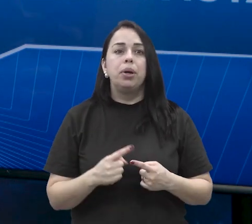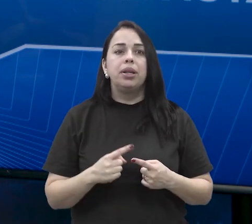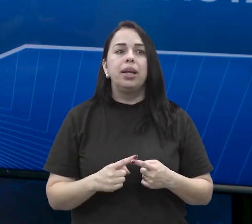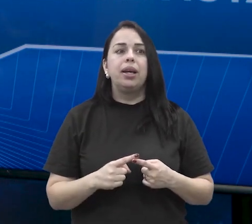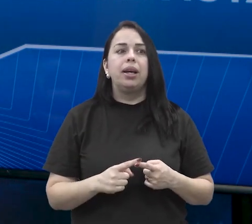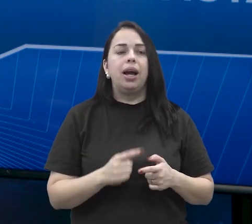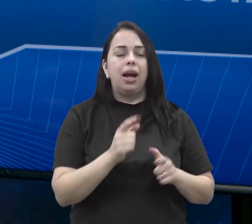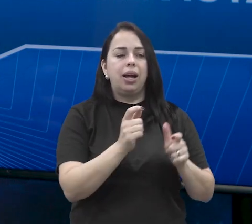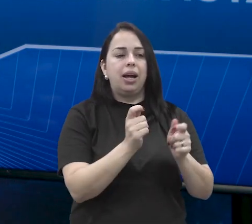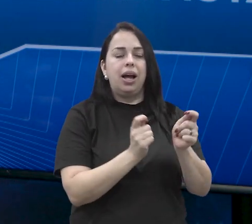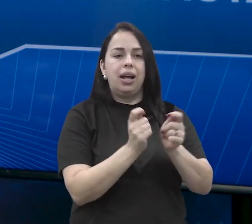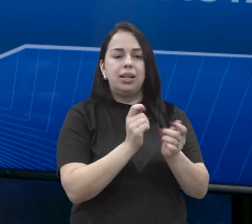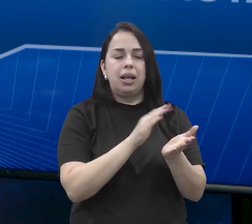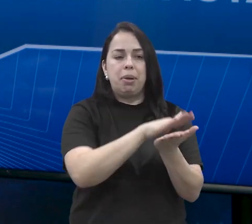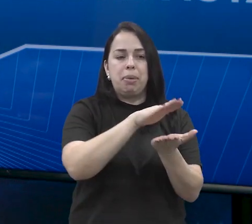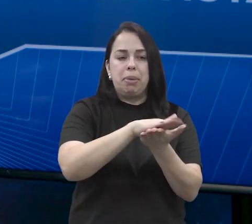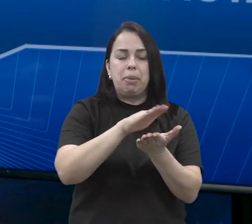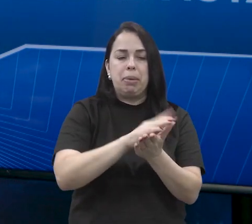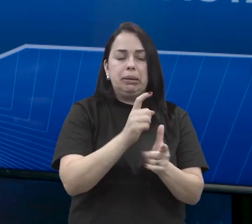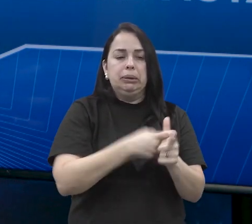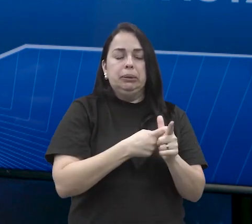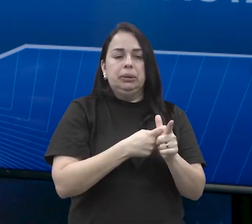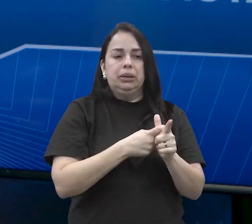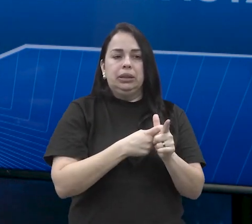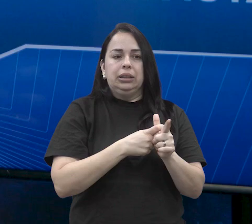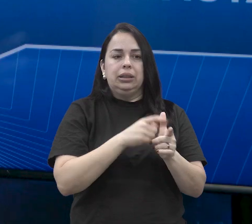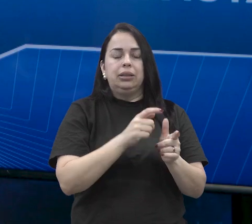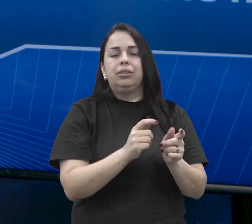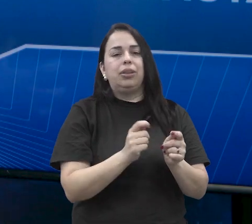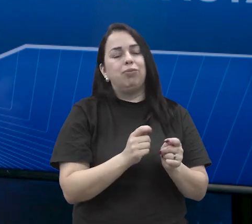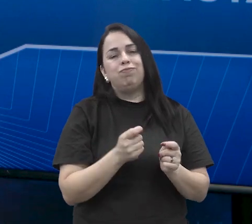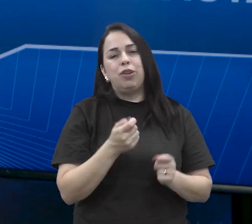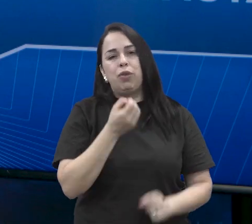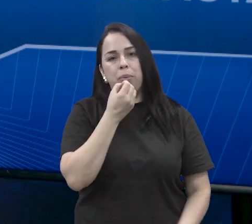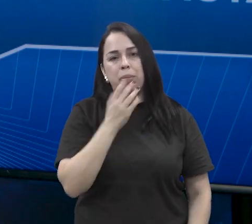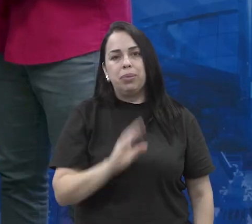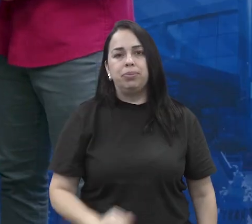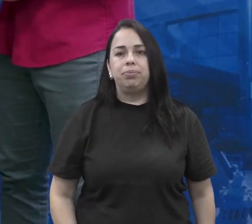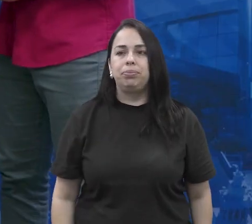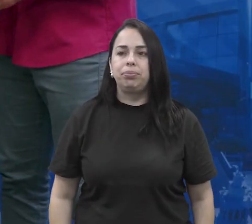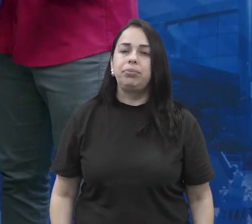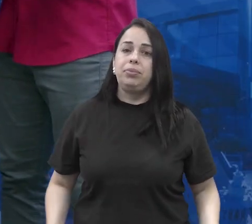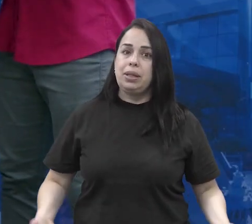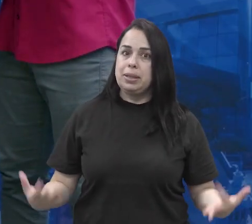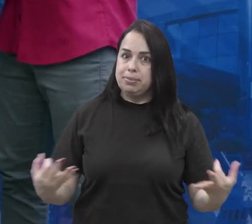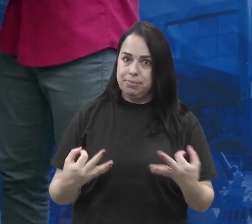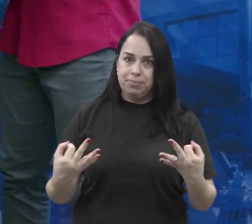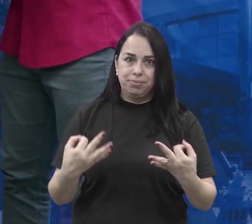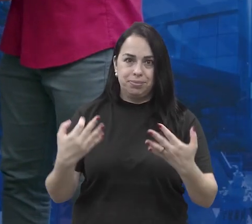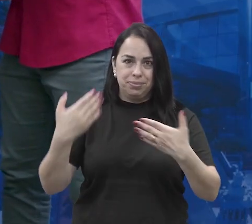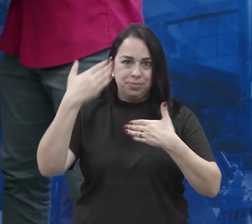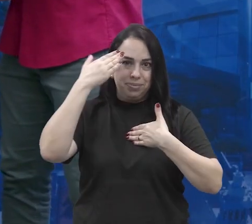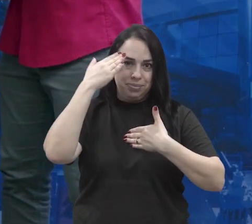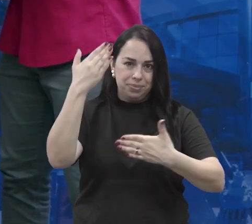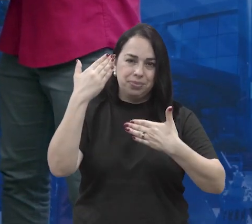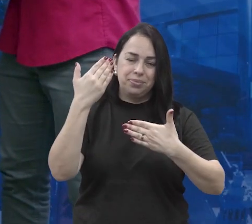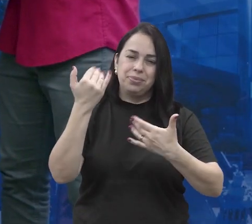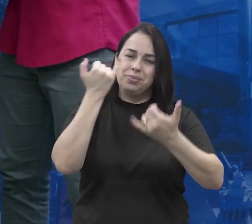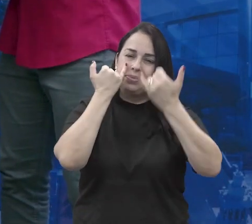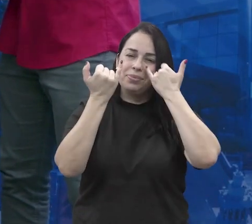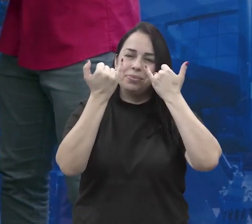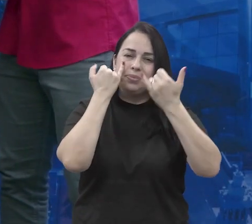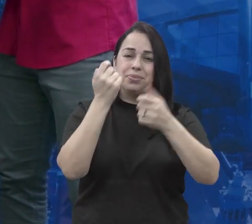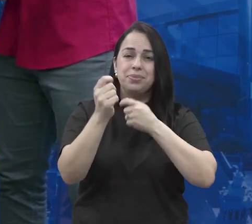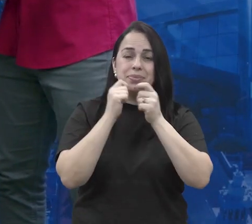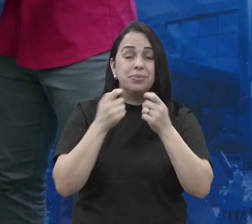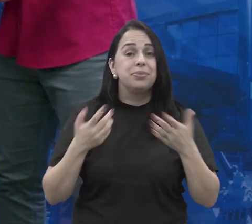a redução da despesa não foi assim uma coisa tão significativa. Perfeito. Muito obrigado, professor Rodolfo,